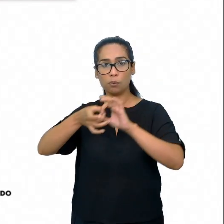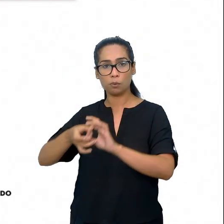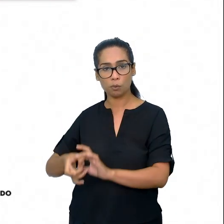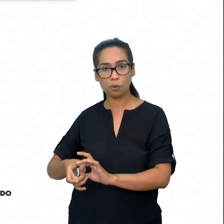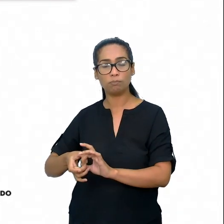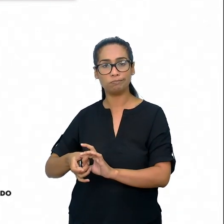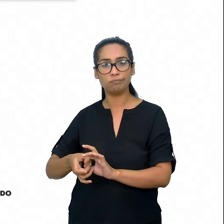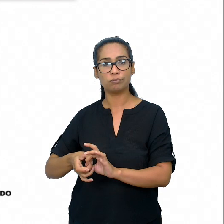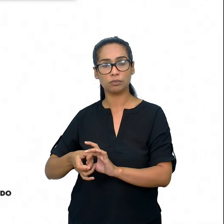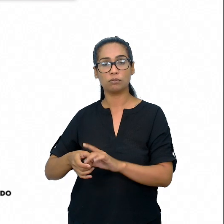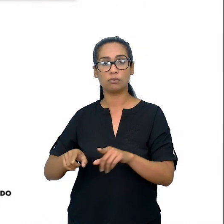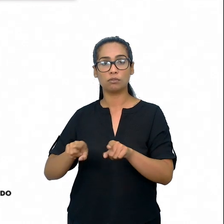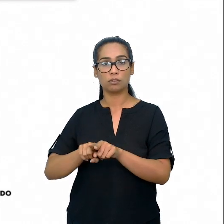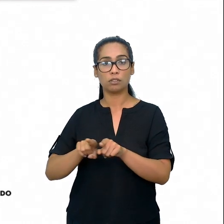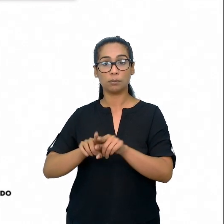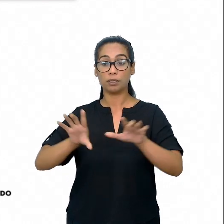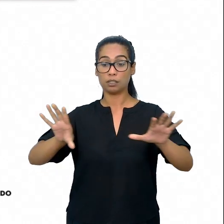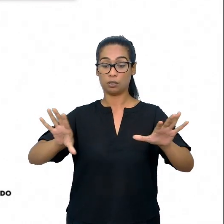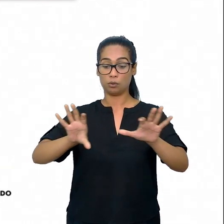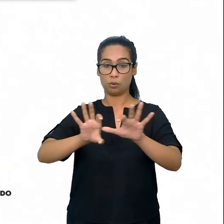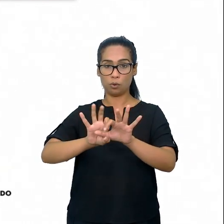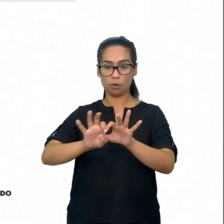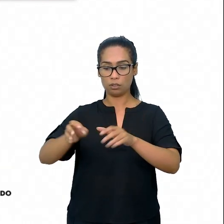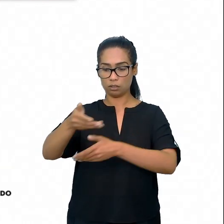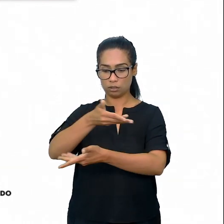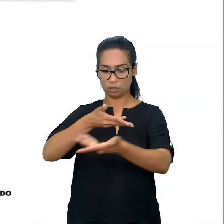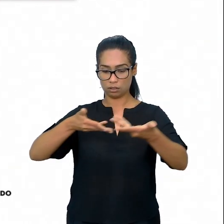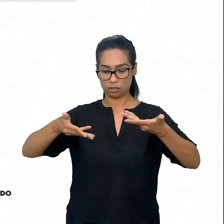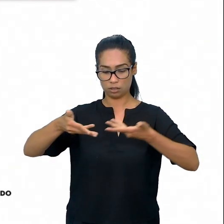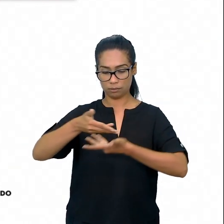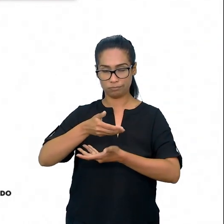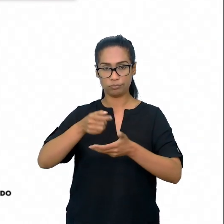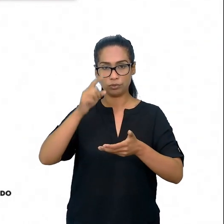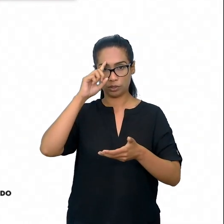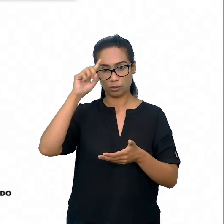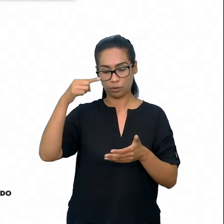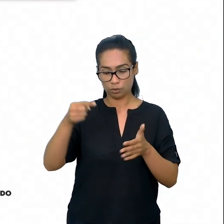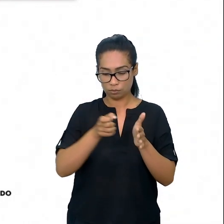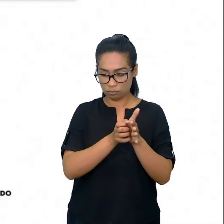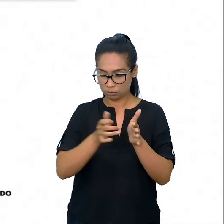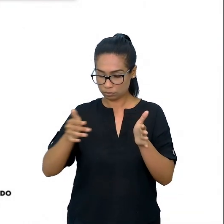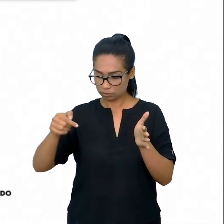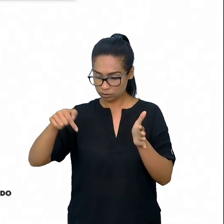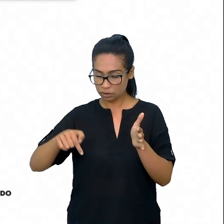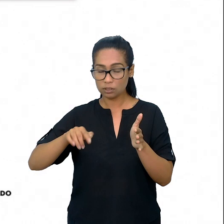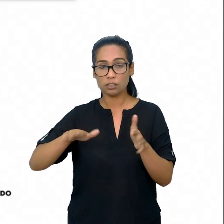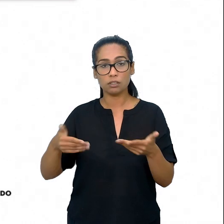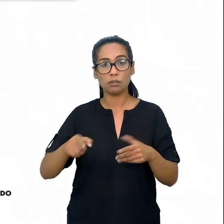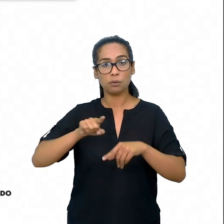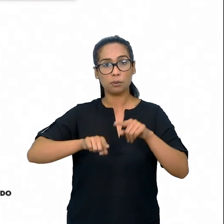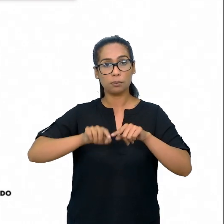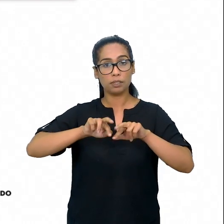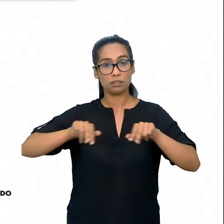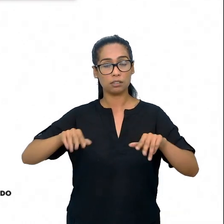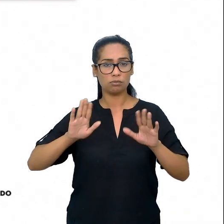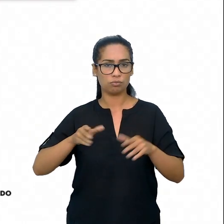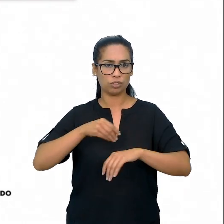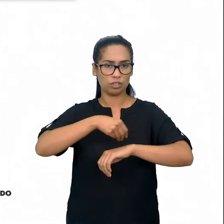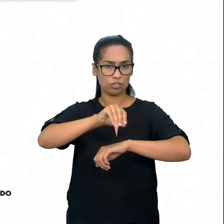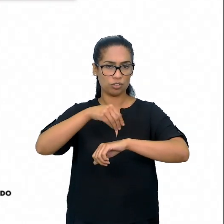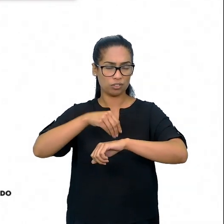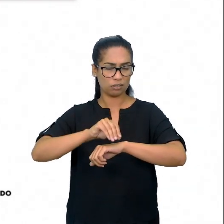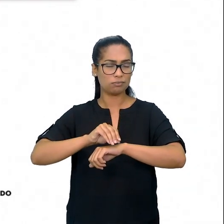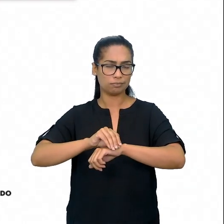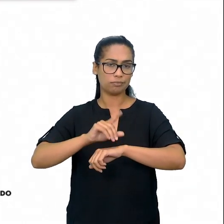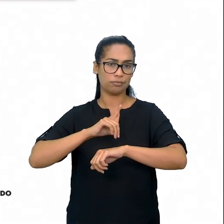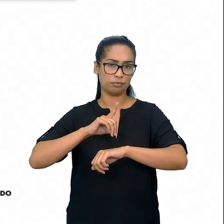mais próximo possível do real e do cotidiano. Então, mesmo que a leitura desse material ela já foi indicada, né, como